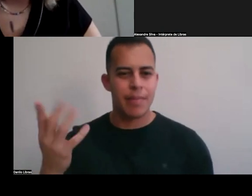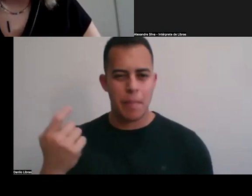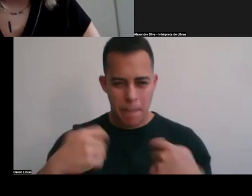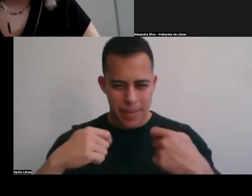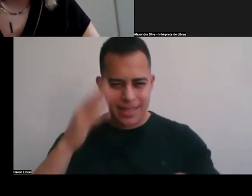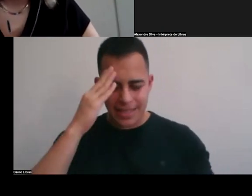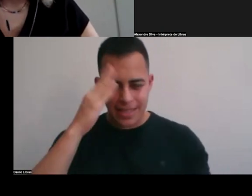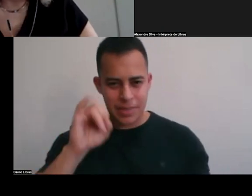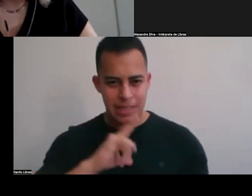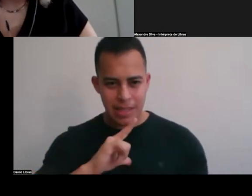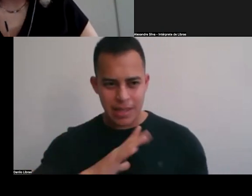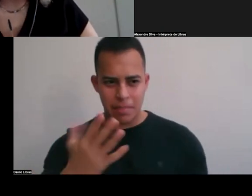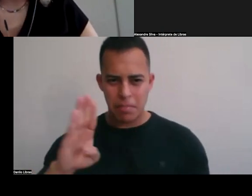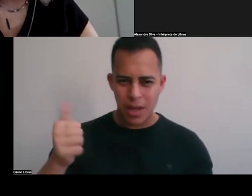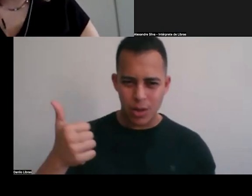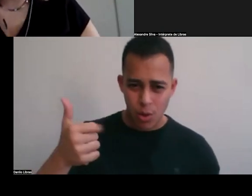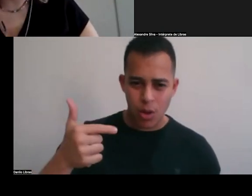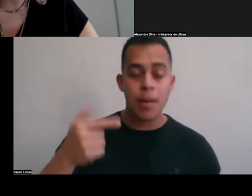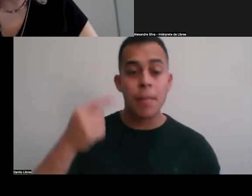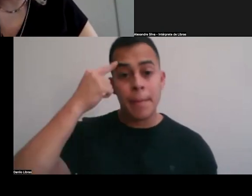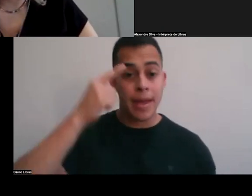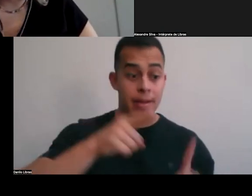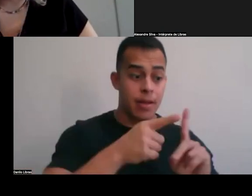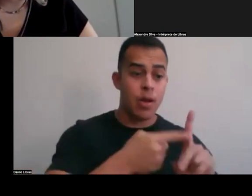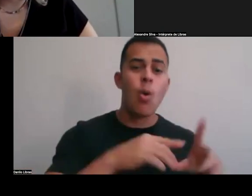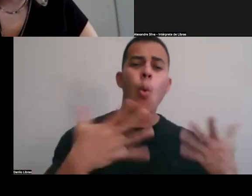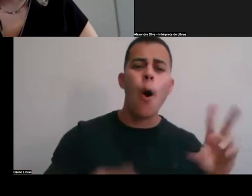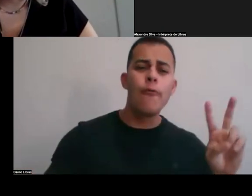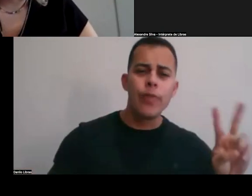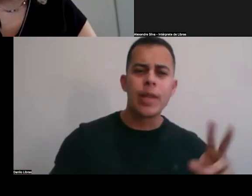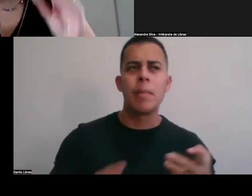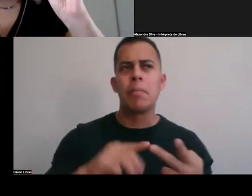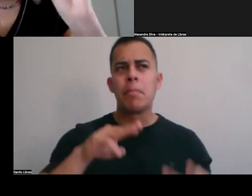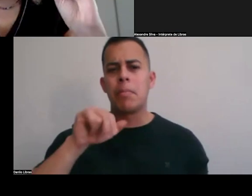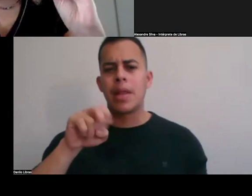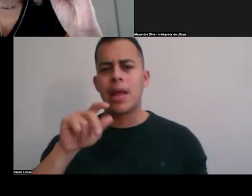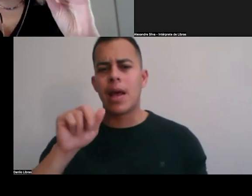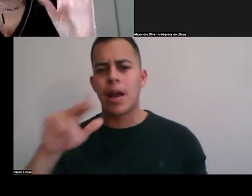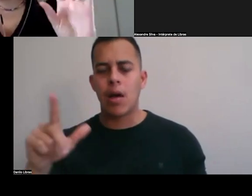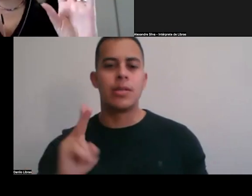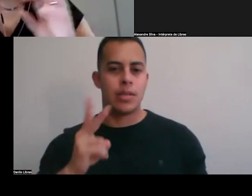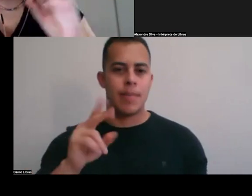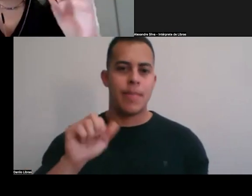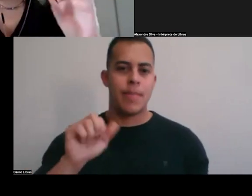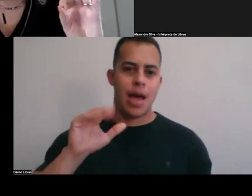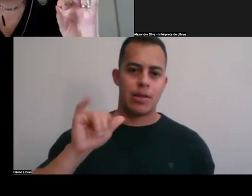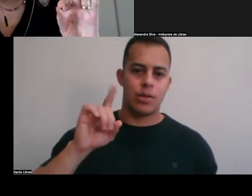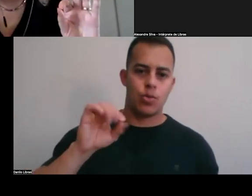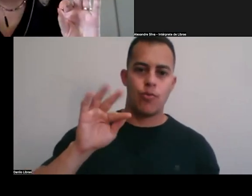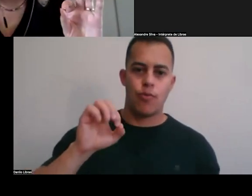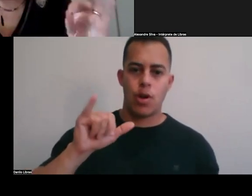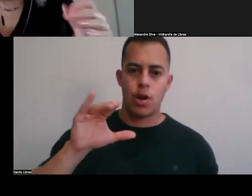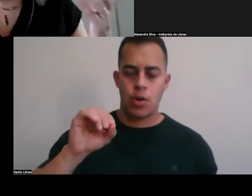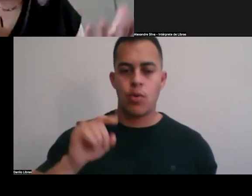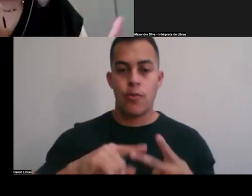minha vitamina B12? Quando a gente pensa em gestação, quais são as vitaminas e minerais que a gente pensa em primeiro lugar? Ácido fólico e ferro, né? São os